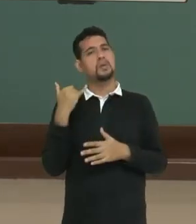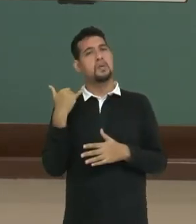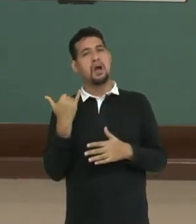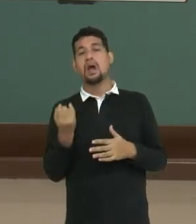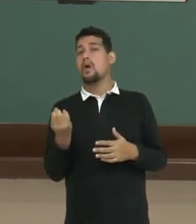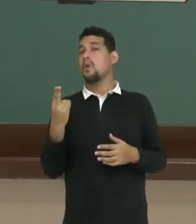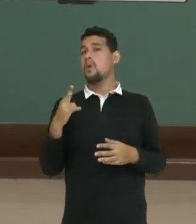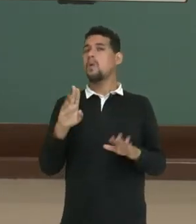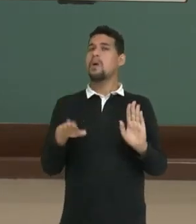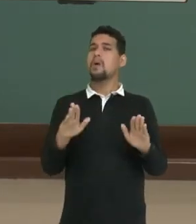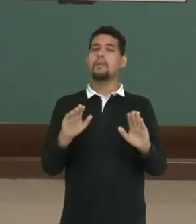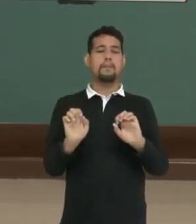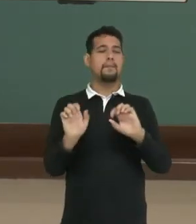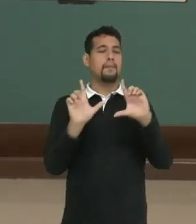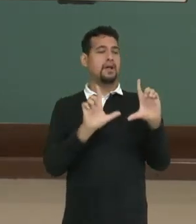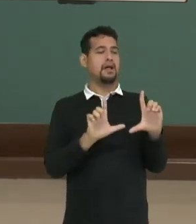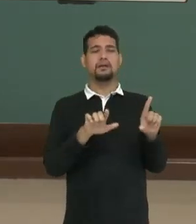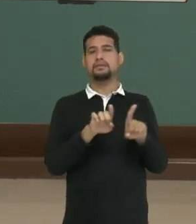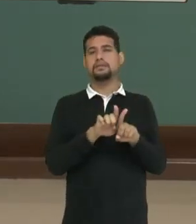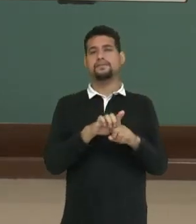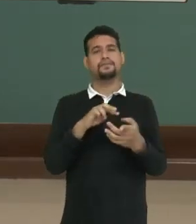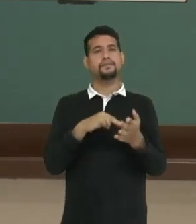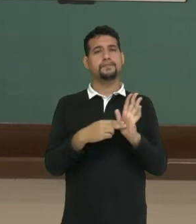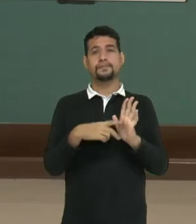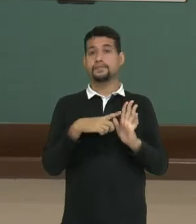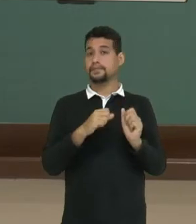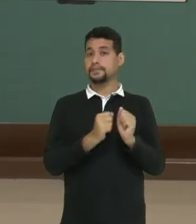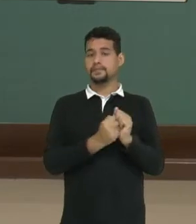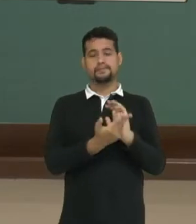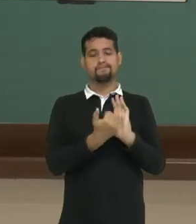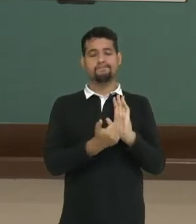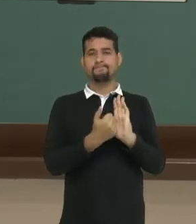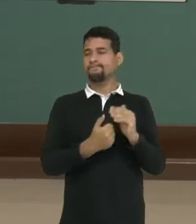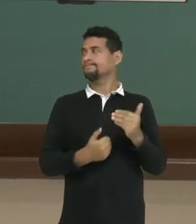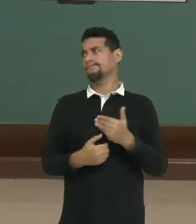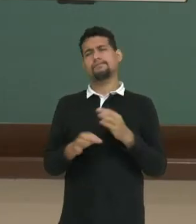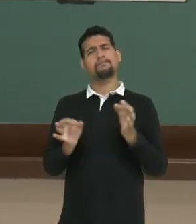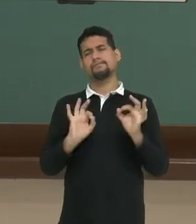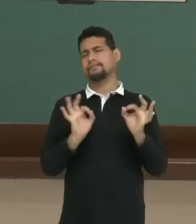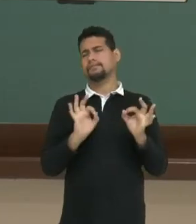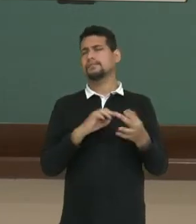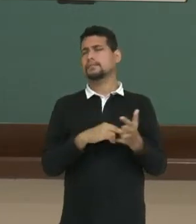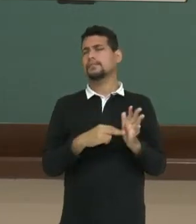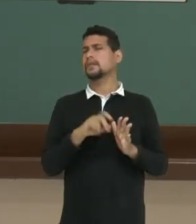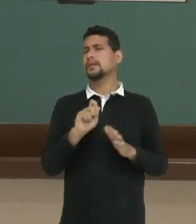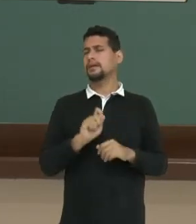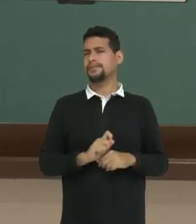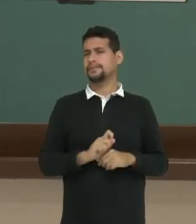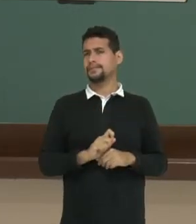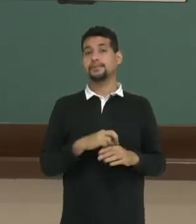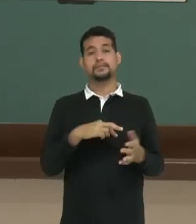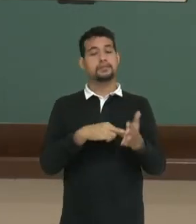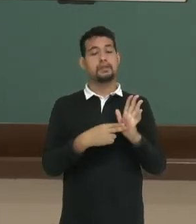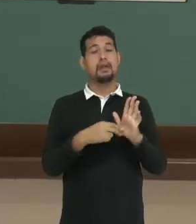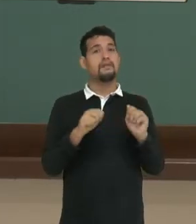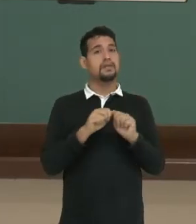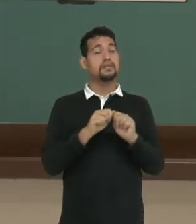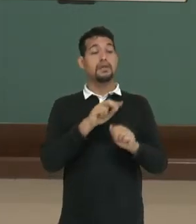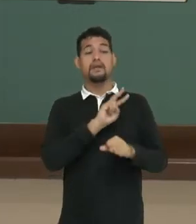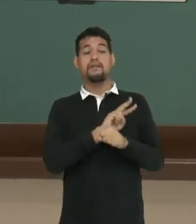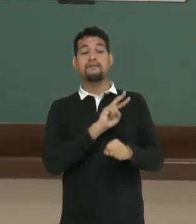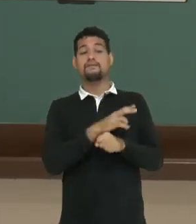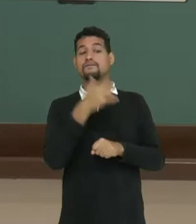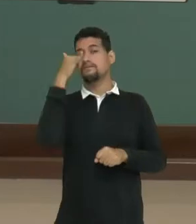celular ou uma das placas ali que estão presentes desenhadas nesse cartaz. Não, a intencionalidade é o quê? É fazer a prevenção